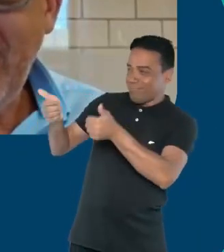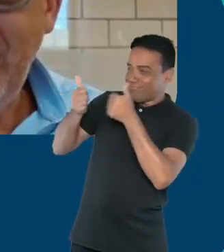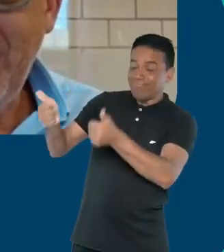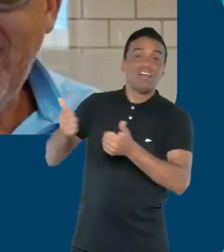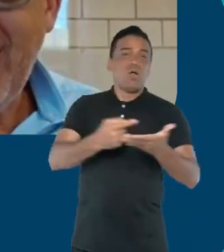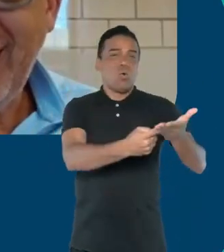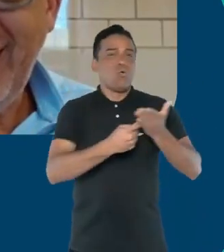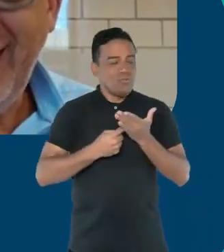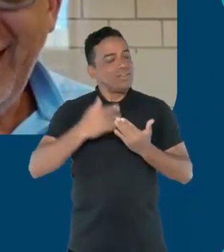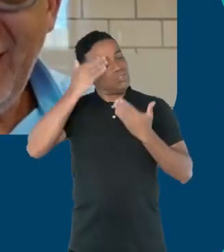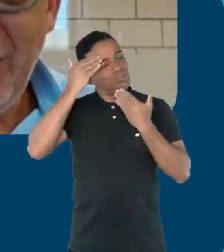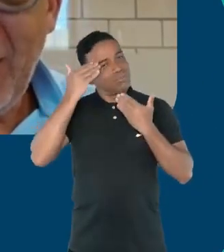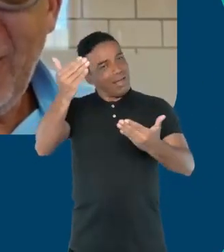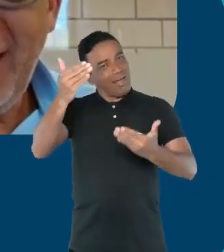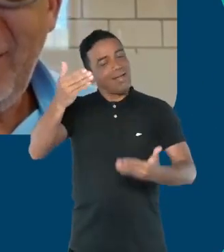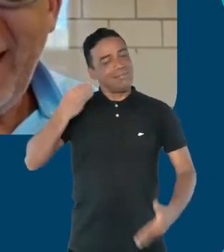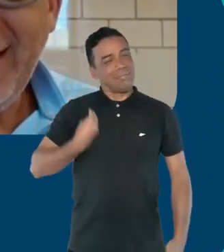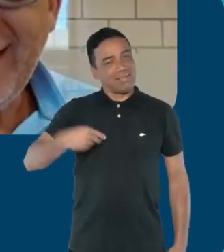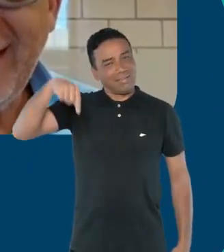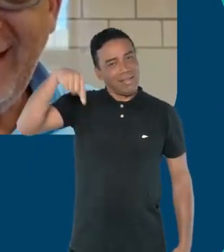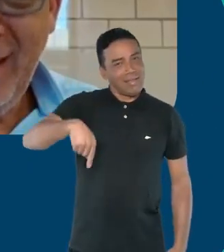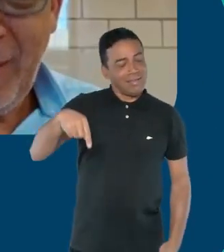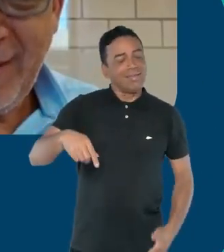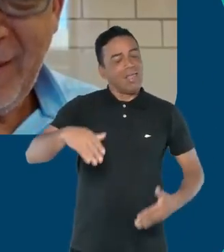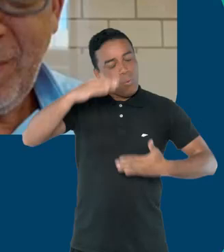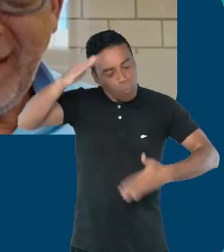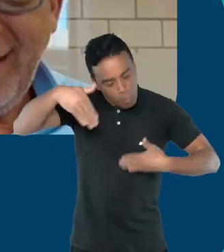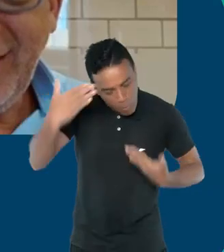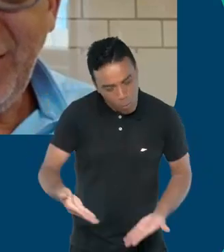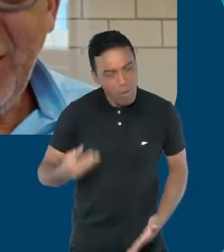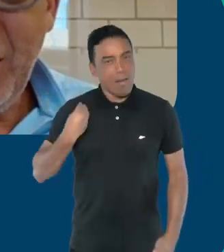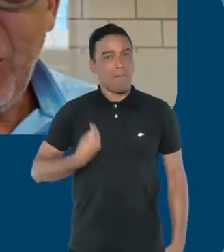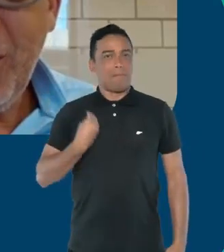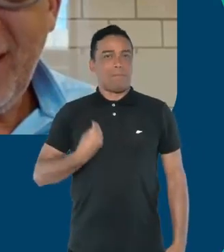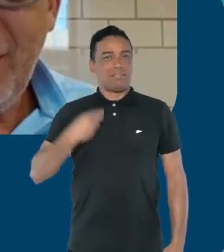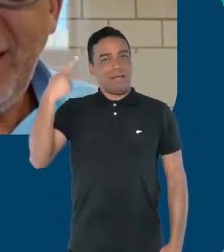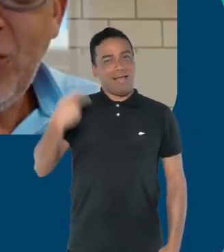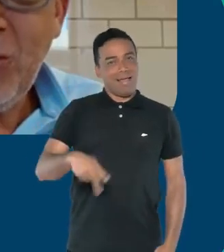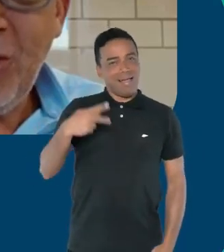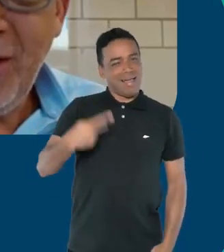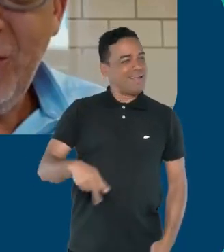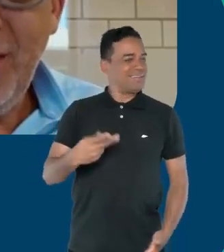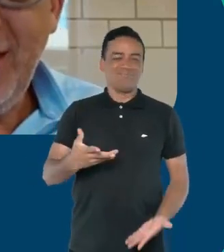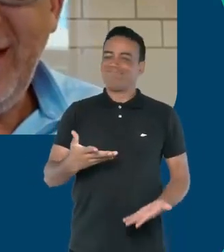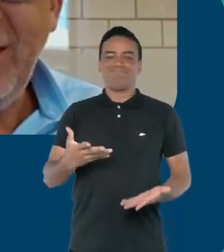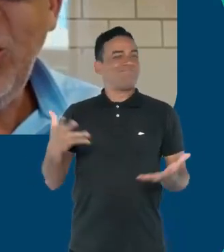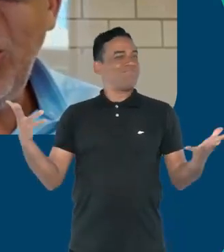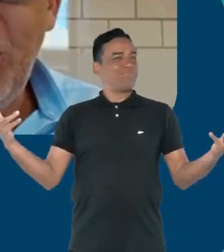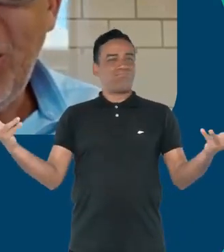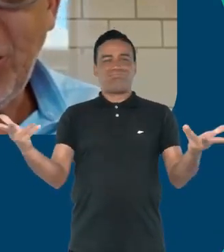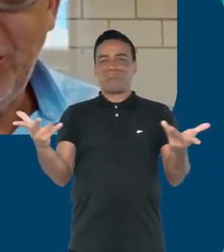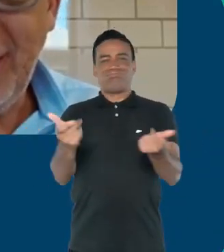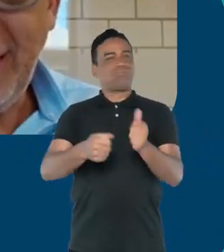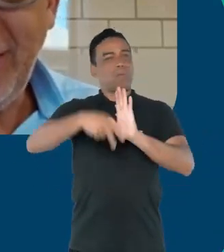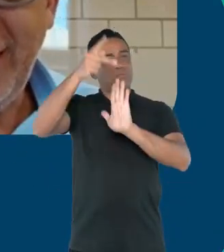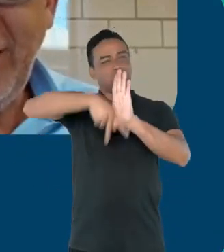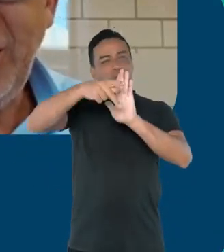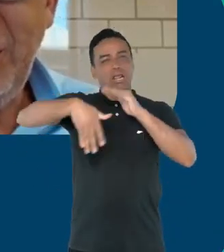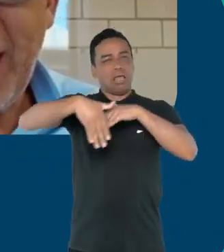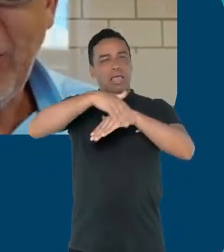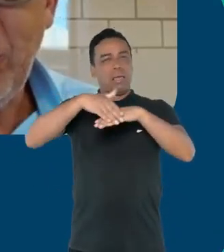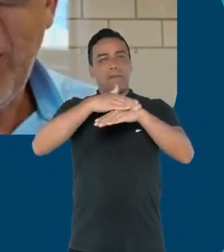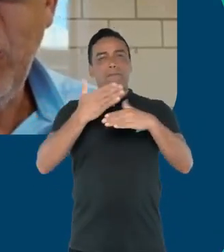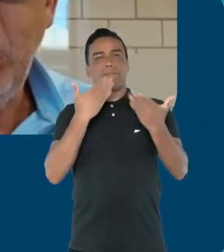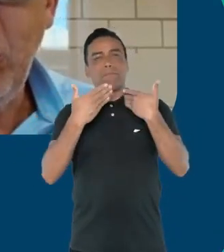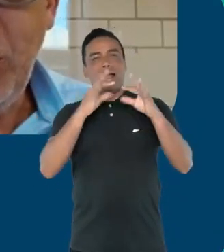convite, obrigado por estar aqui, uma honra imensa participar deste programa histórico e antológico, né, de